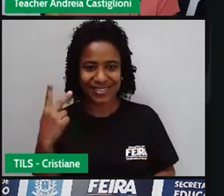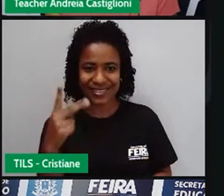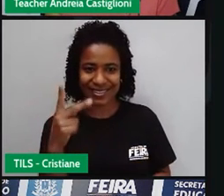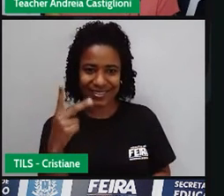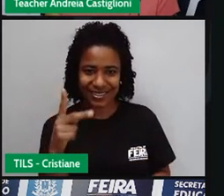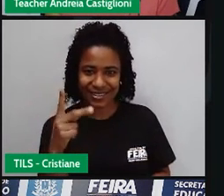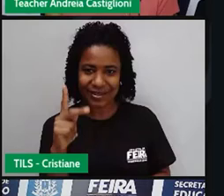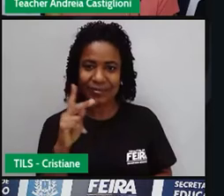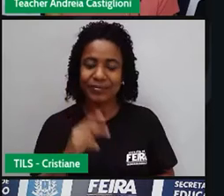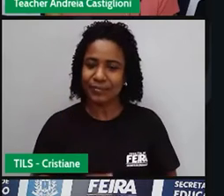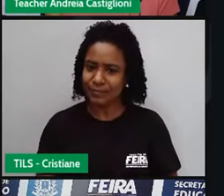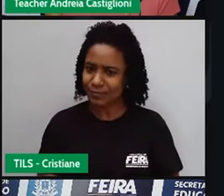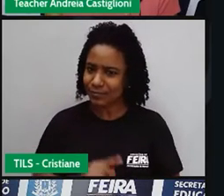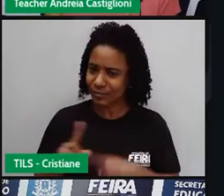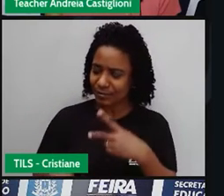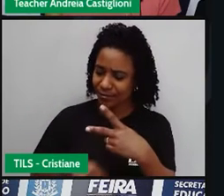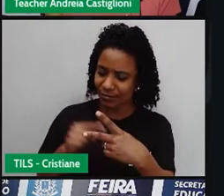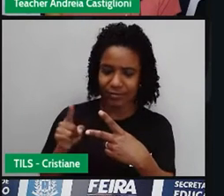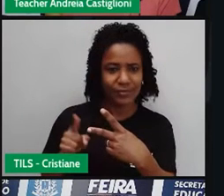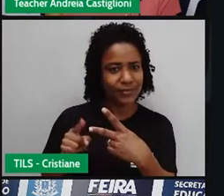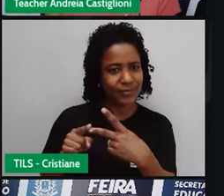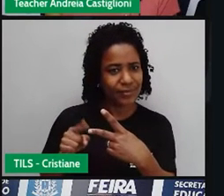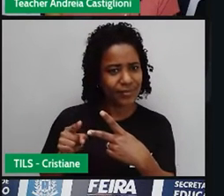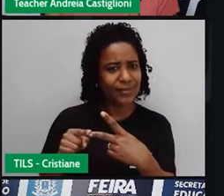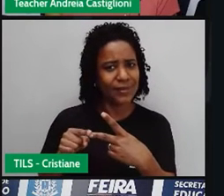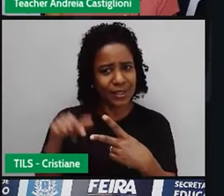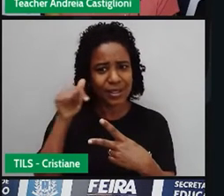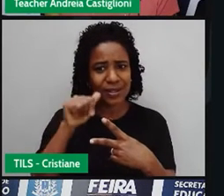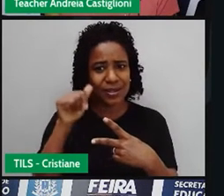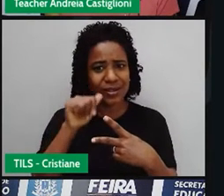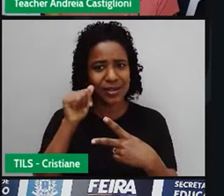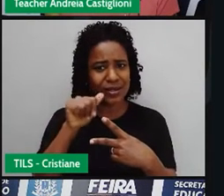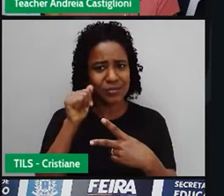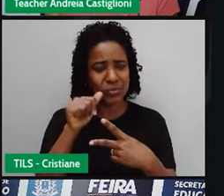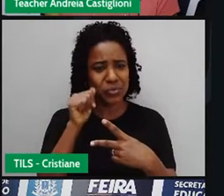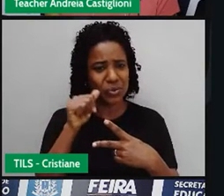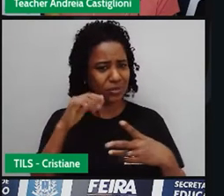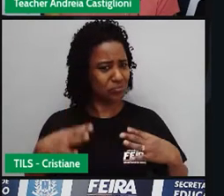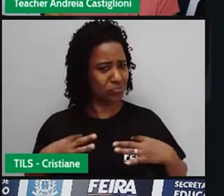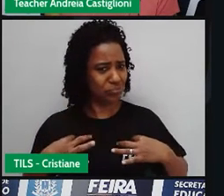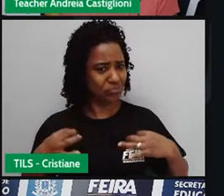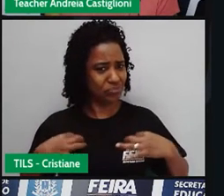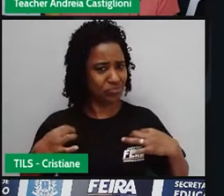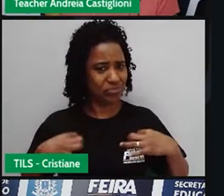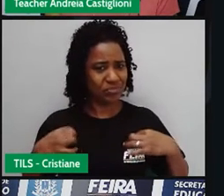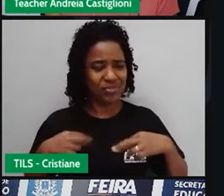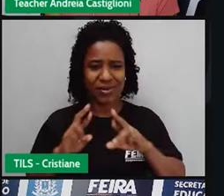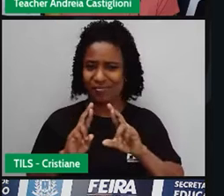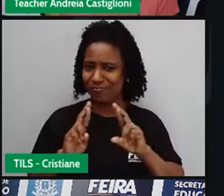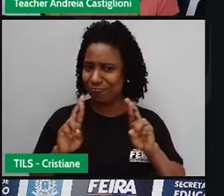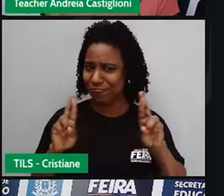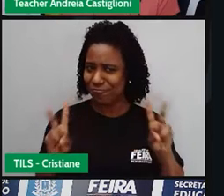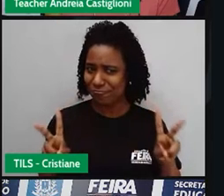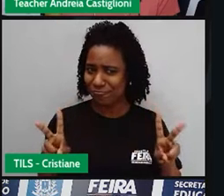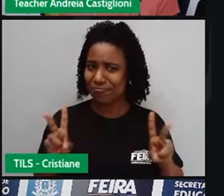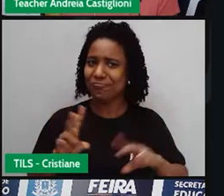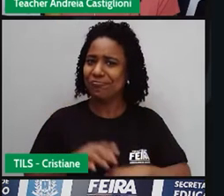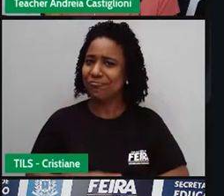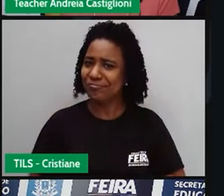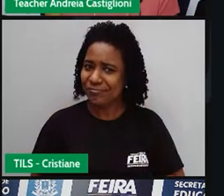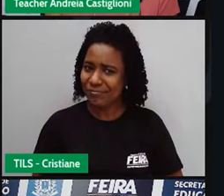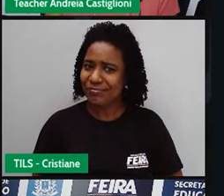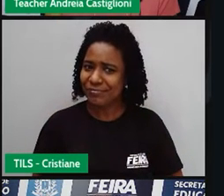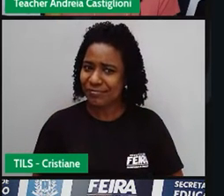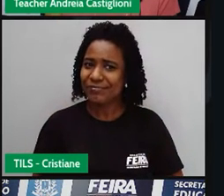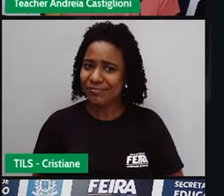podemos bem uma moto e ela tá com uma roupa diferente também não é uma roupa que não é comum para gente e